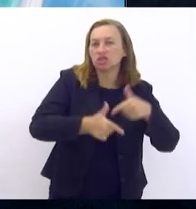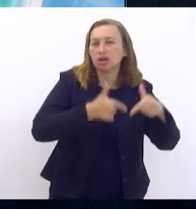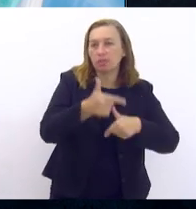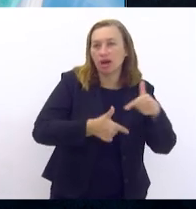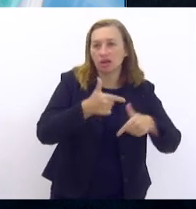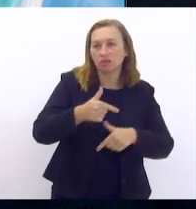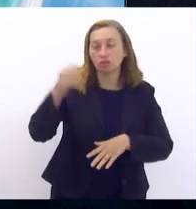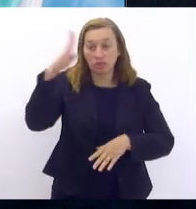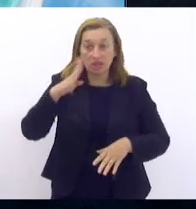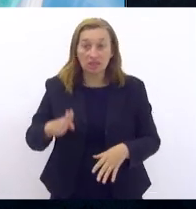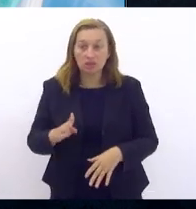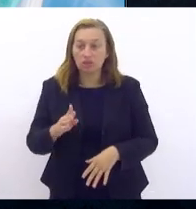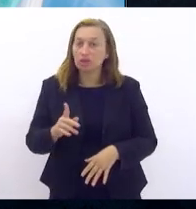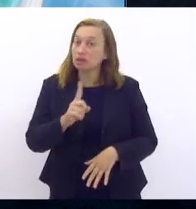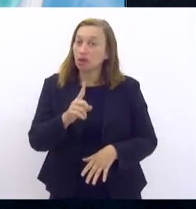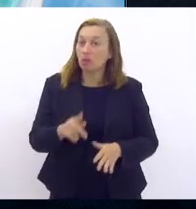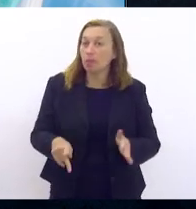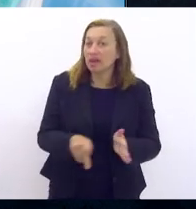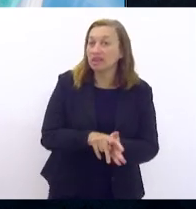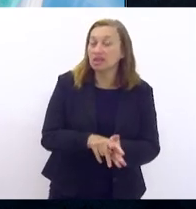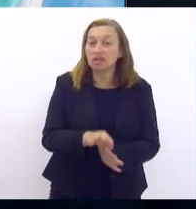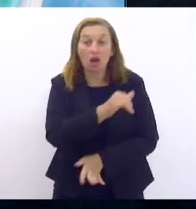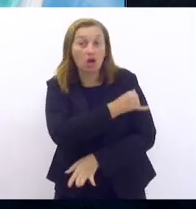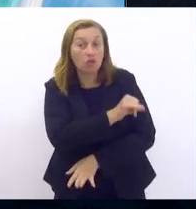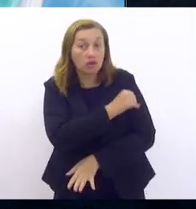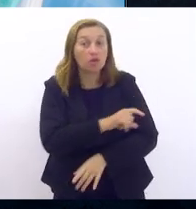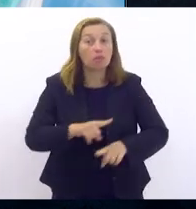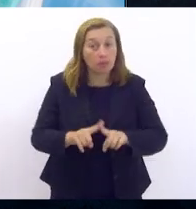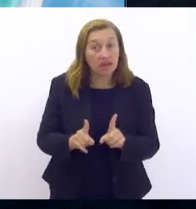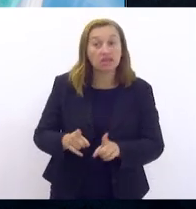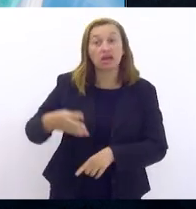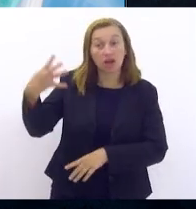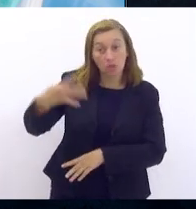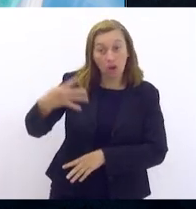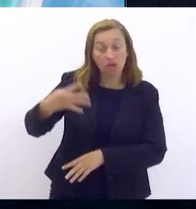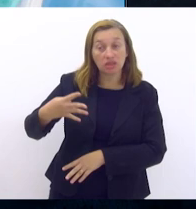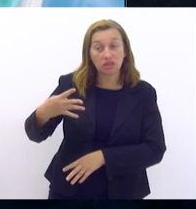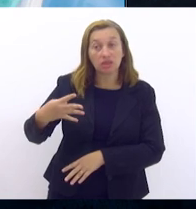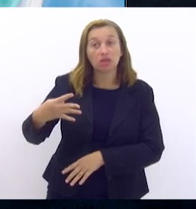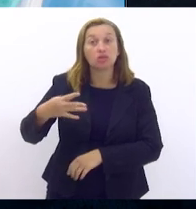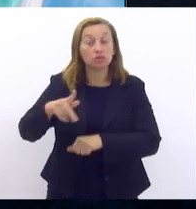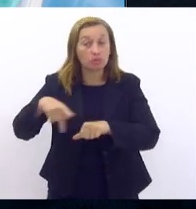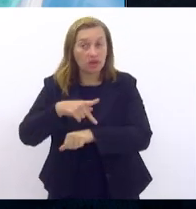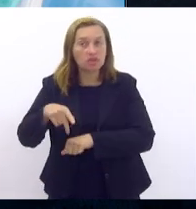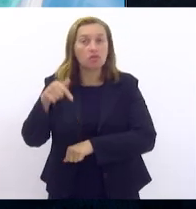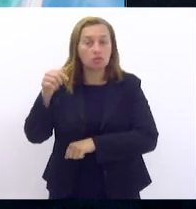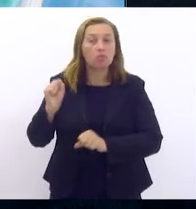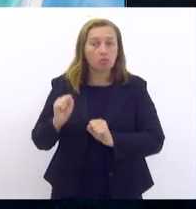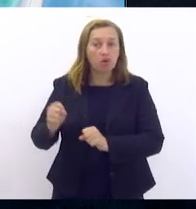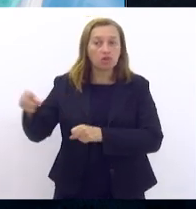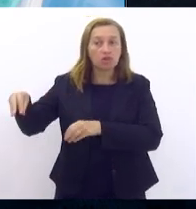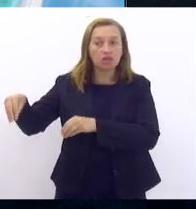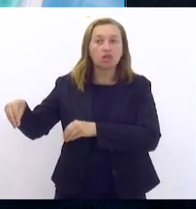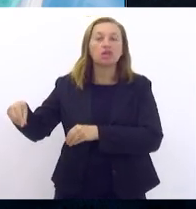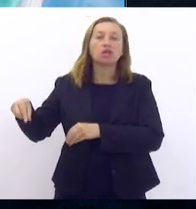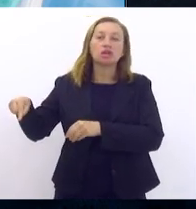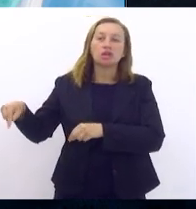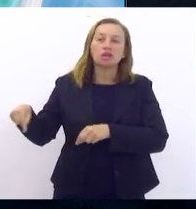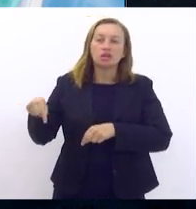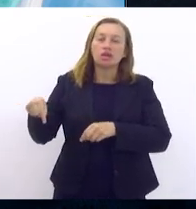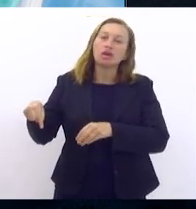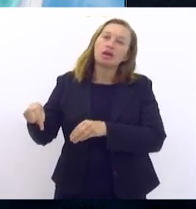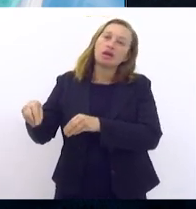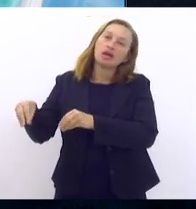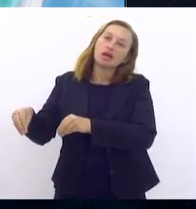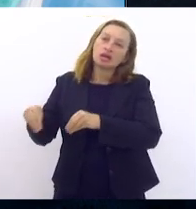mas é a quarta maior do Brasil ela pode ser aqui no Rio também ela é a